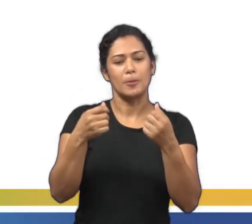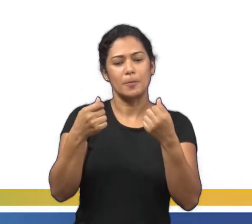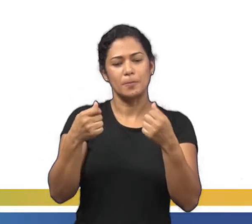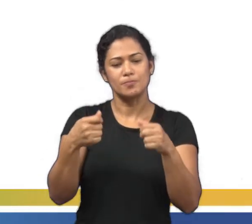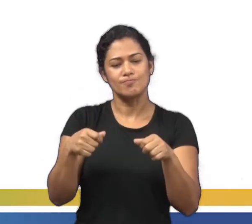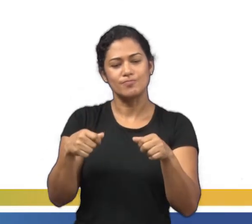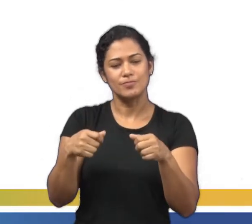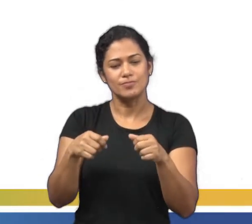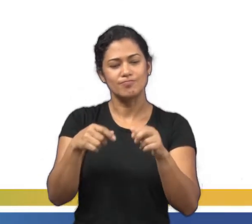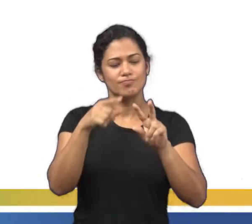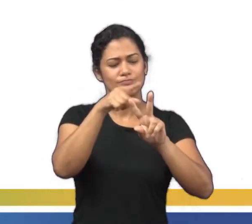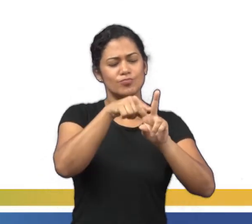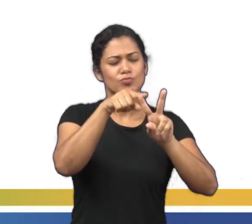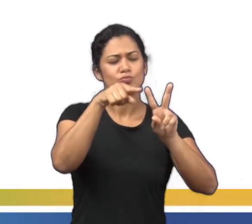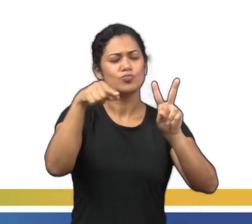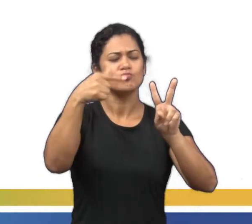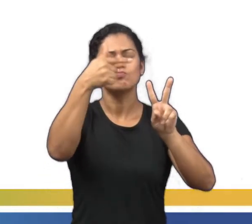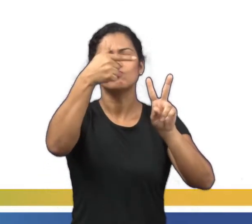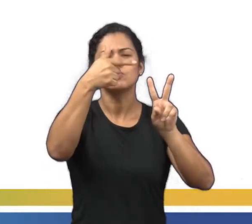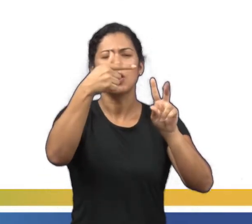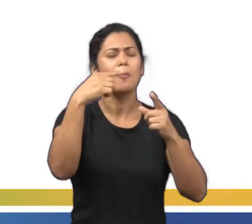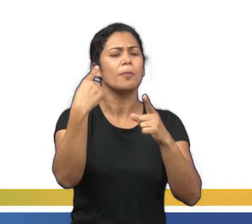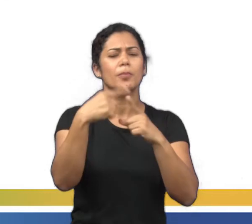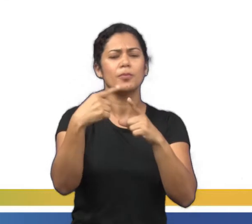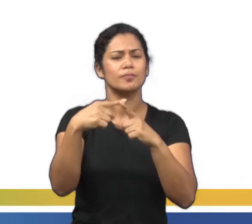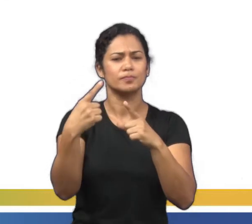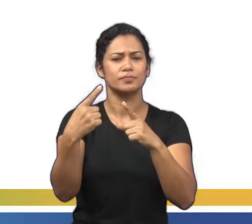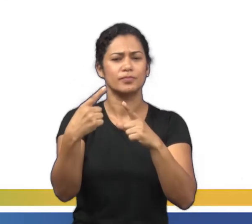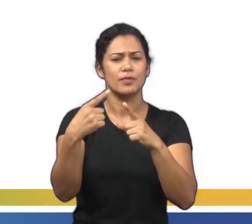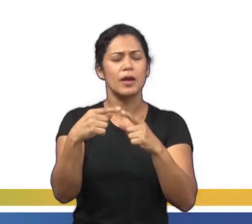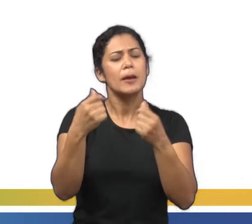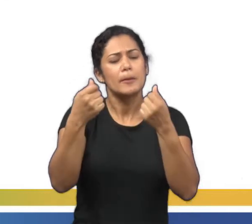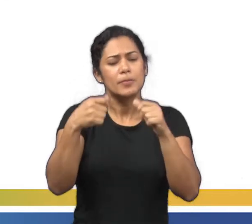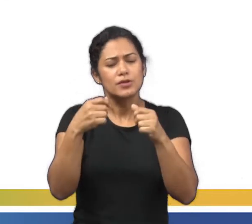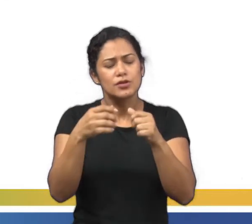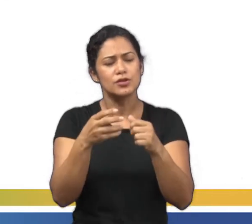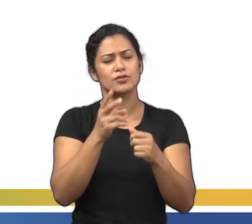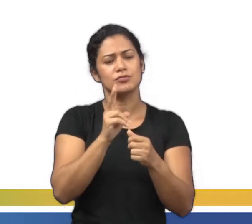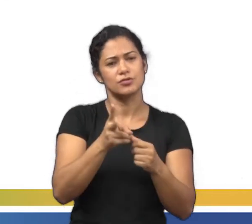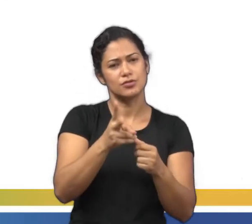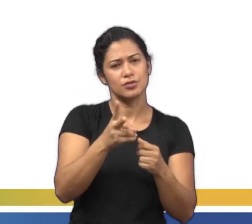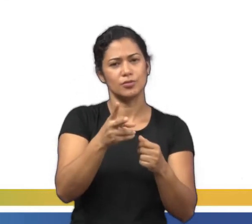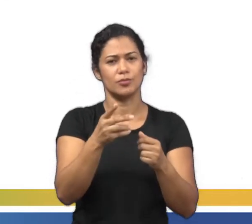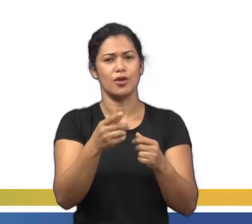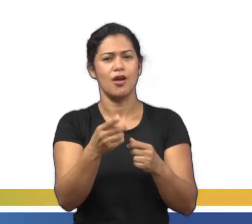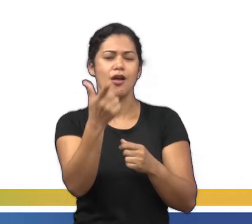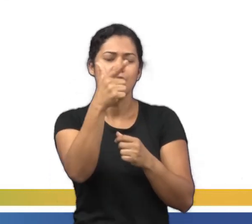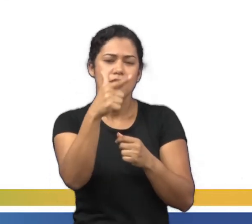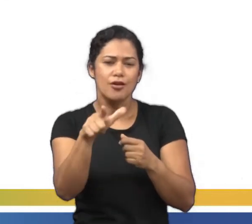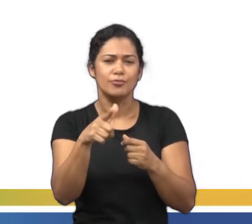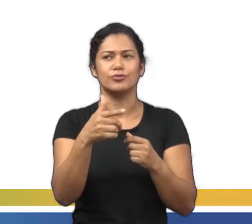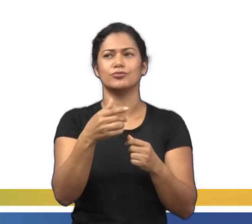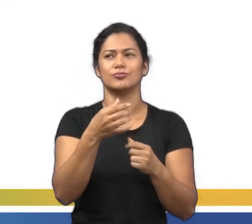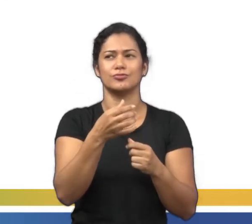2, eu penso qual o número que eu vou multiplicar por ele mesmo que vai dar 36. No caso, o 6,